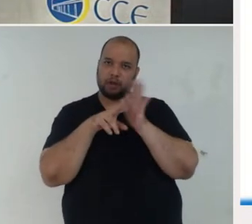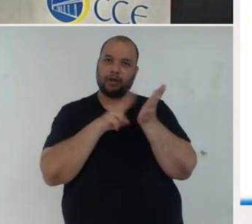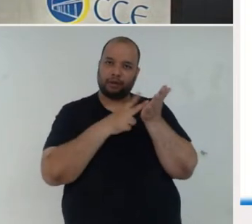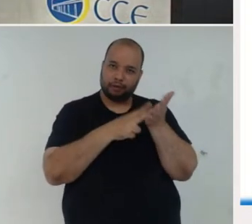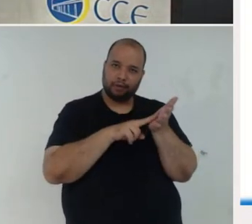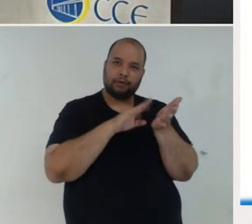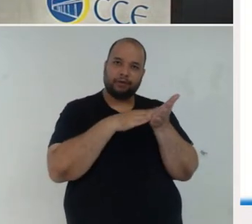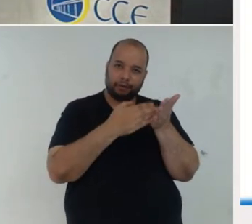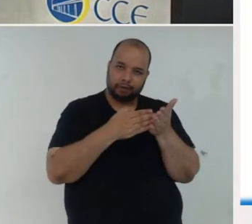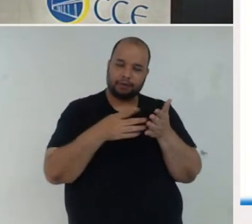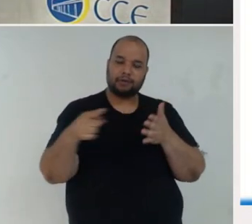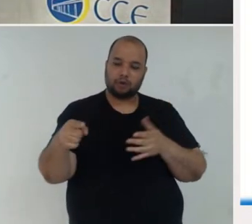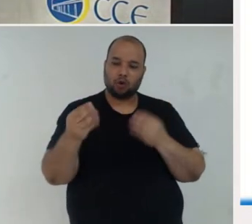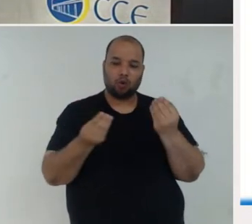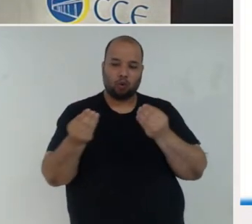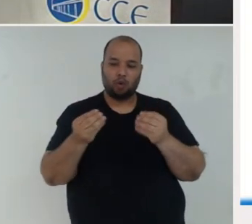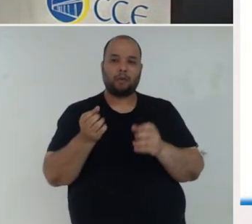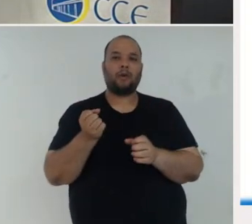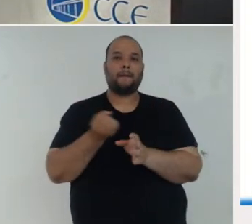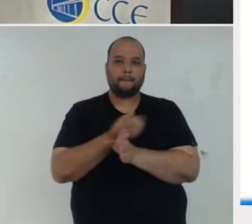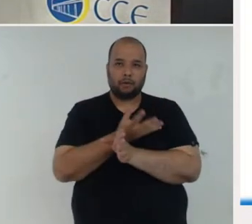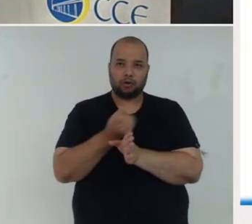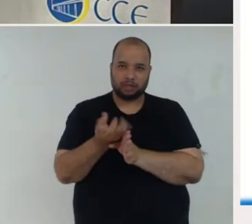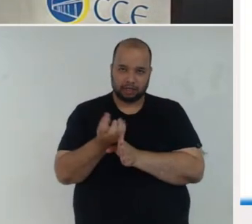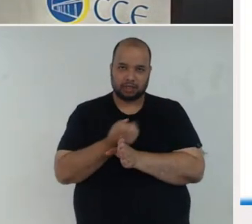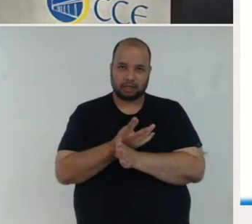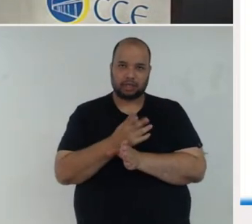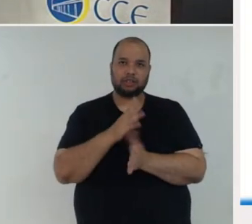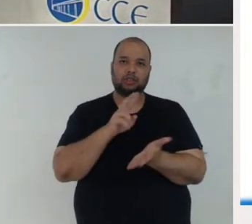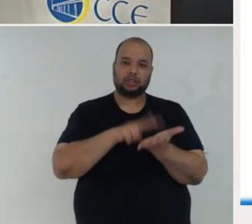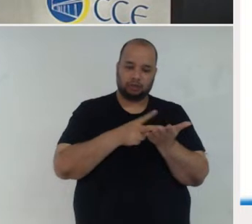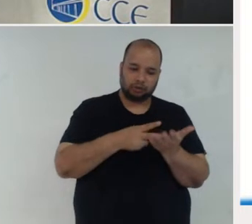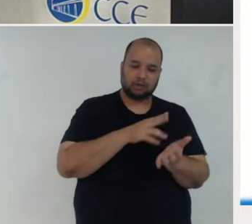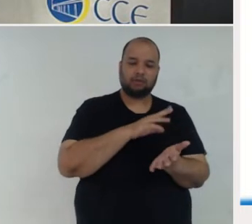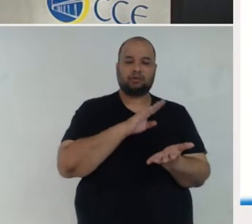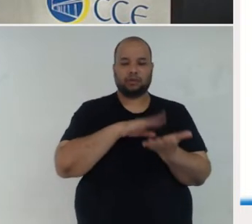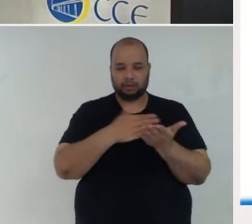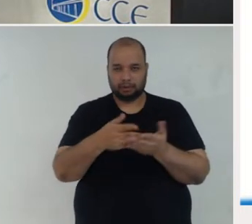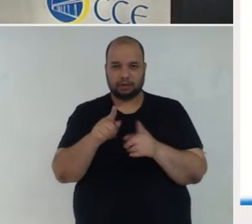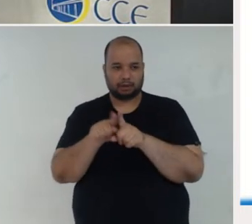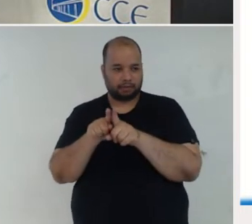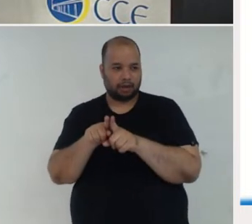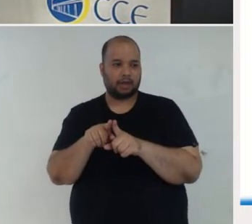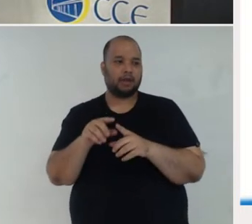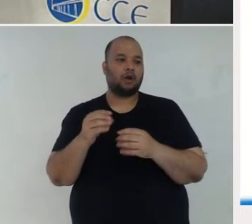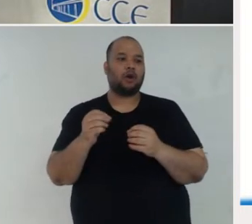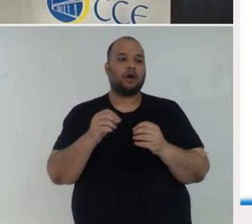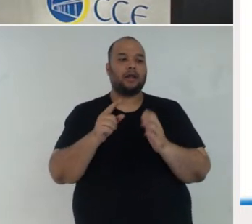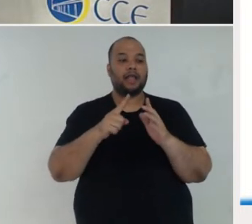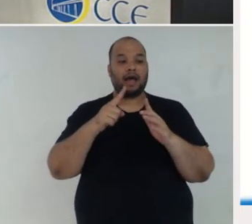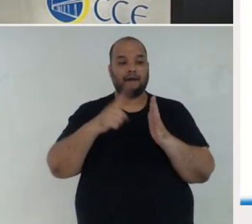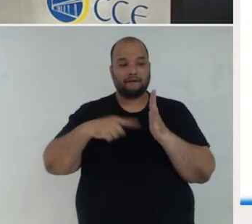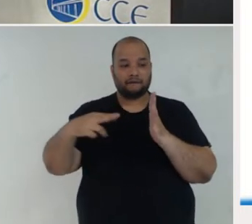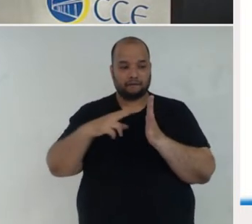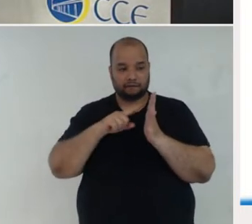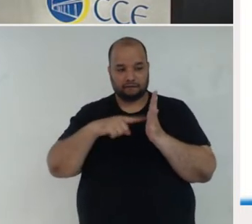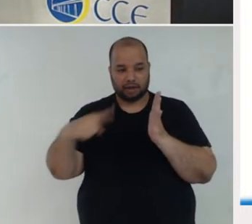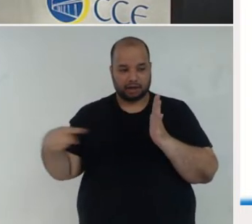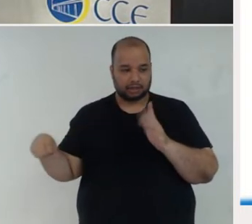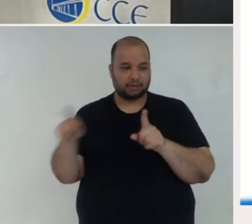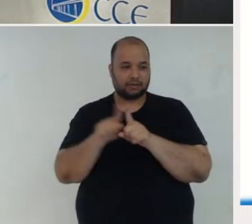e interpretação, de modalidades tradutórias e interpretativas, das variantes desses processos, a